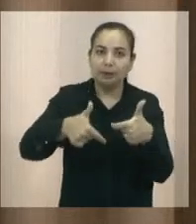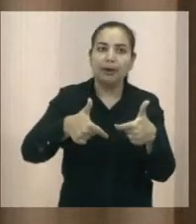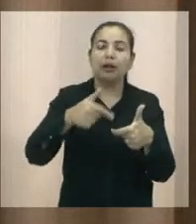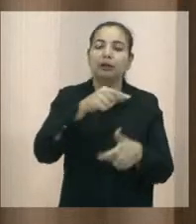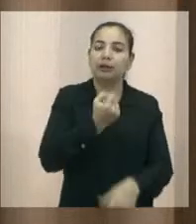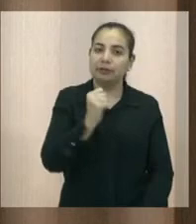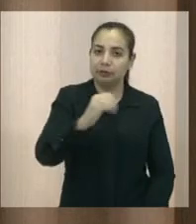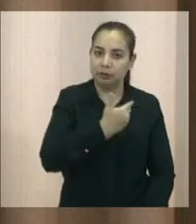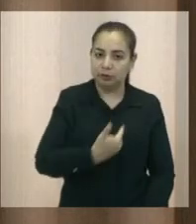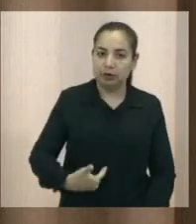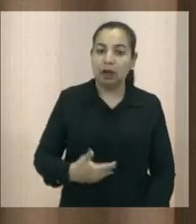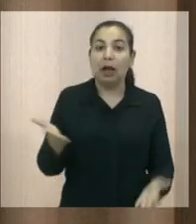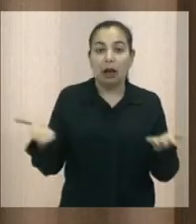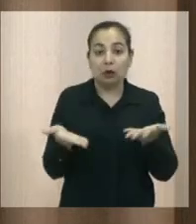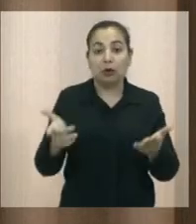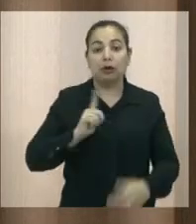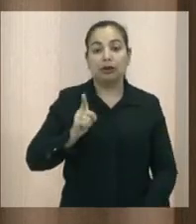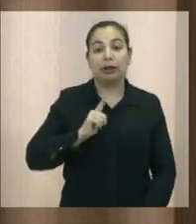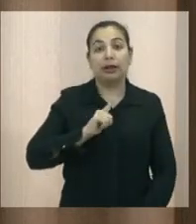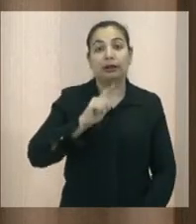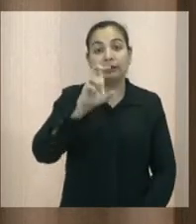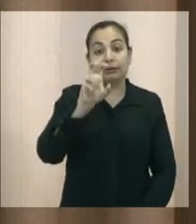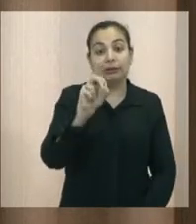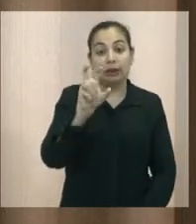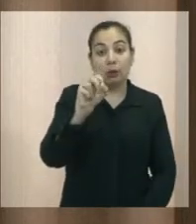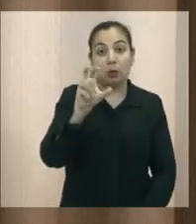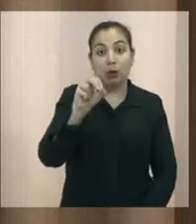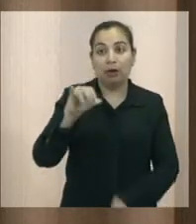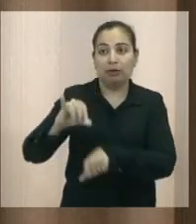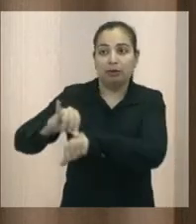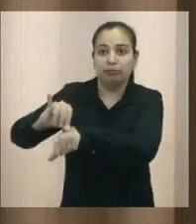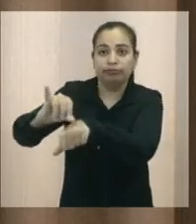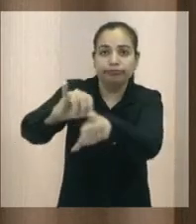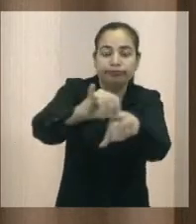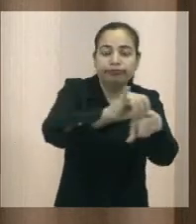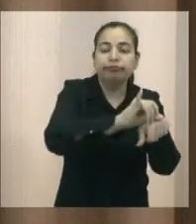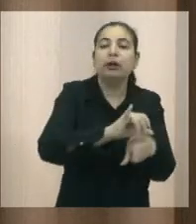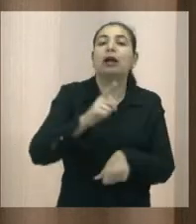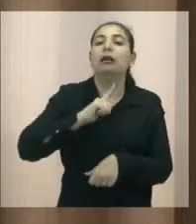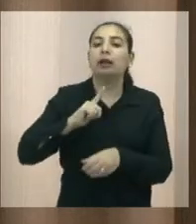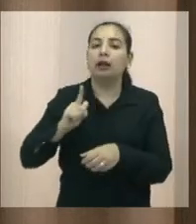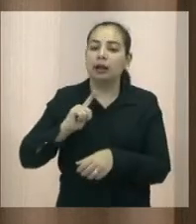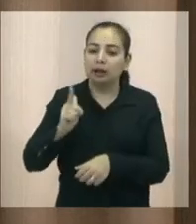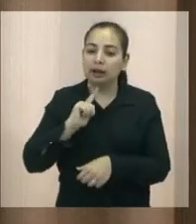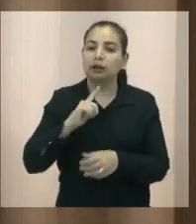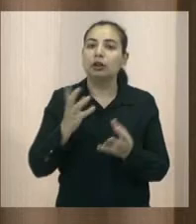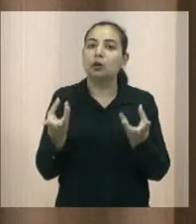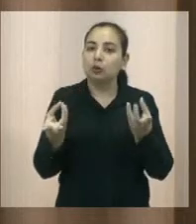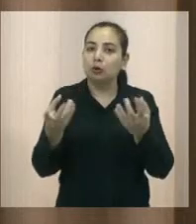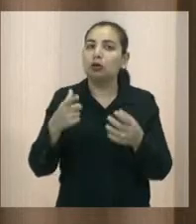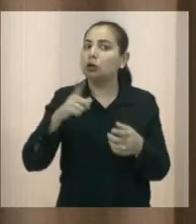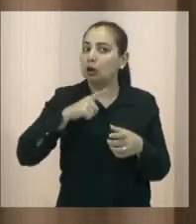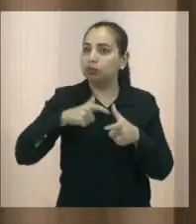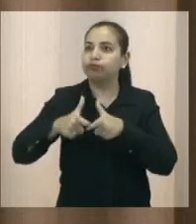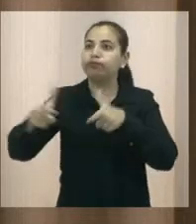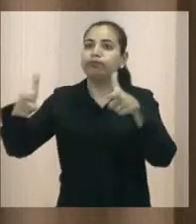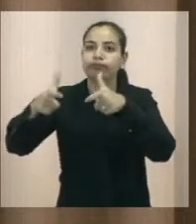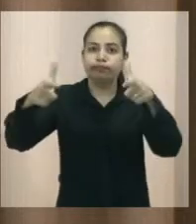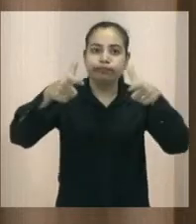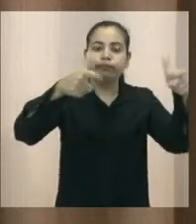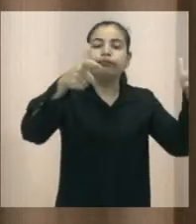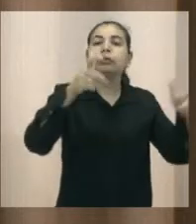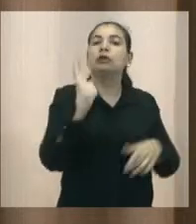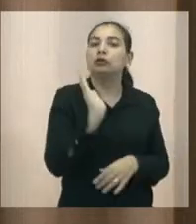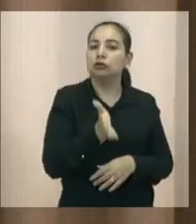em 50 comarcas, 50 cidades, era menos, então a gente conseguiu ampliar e amplificar